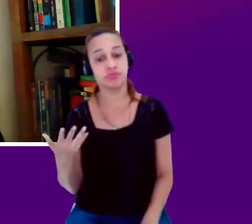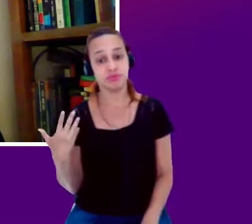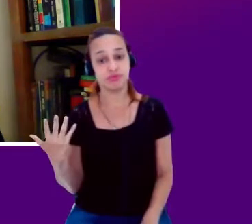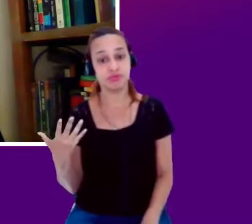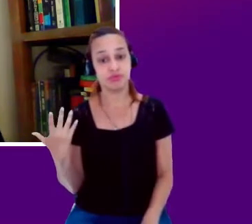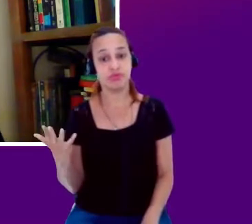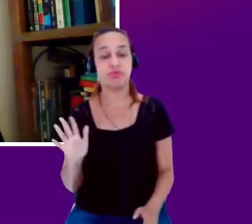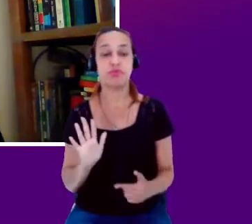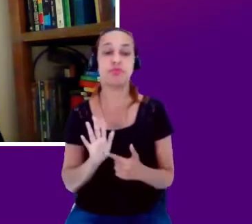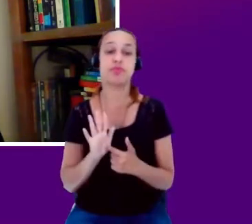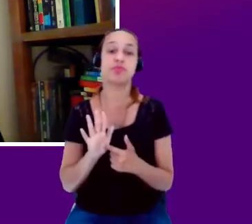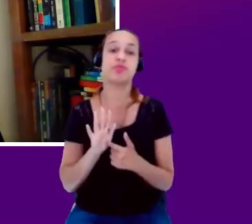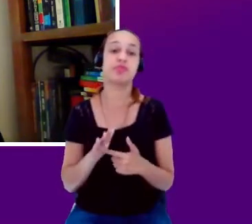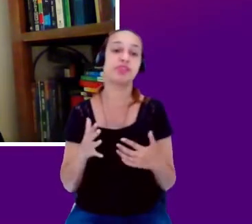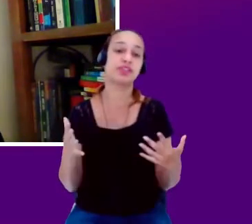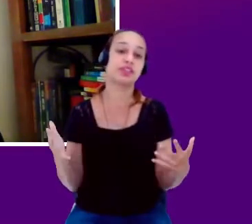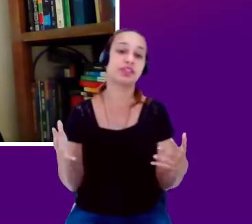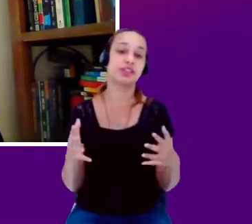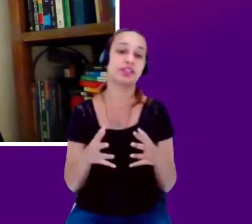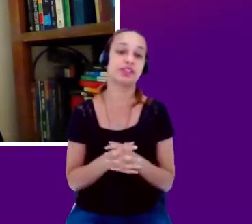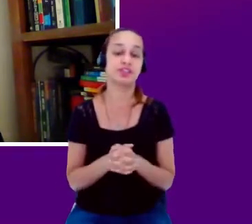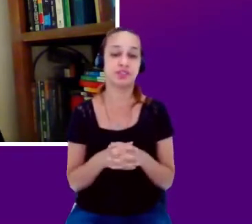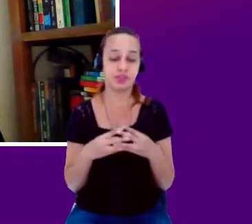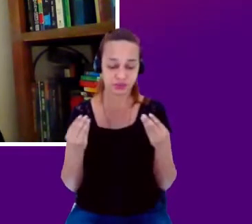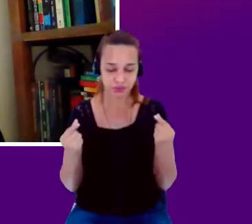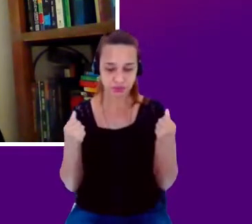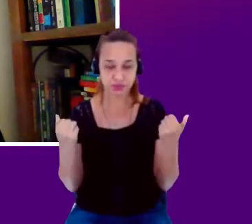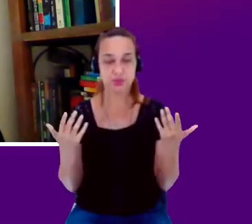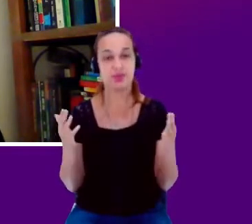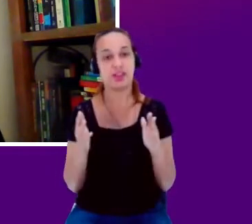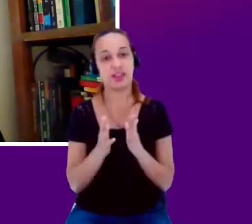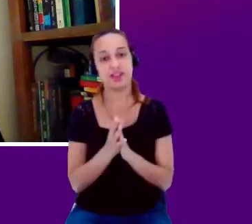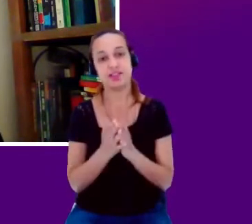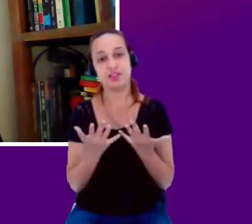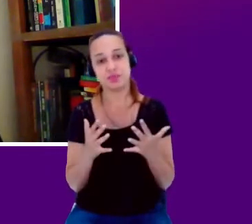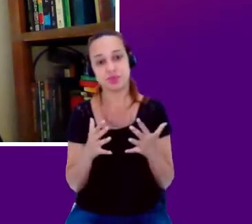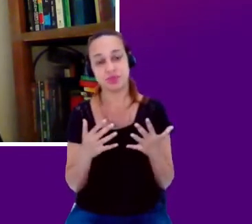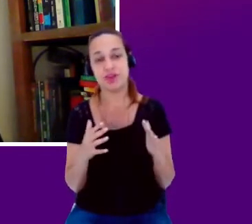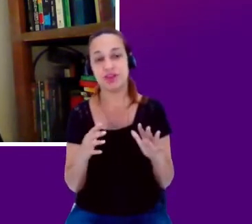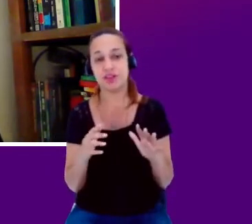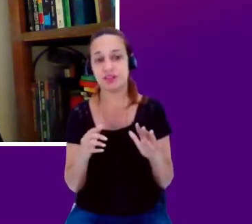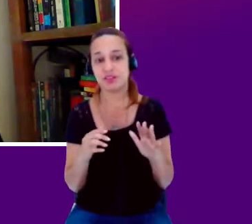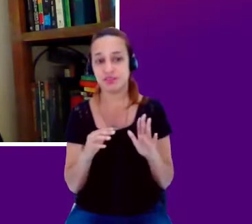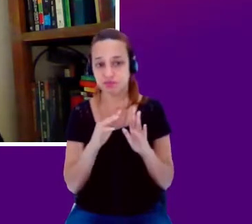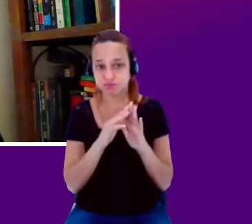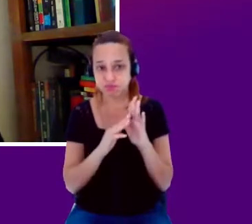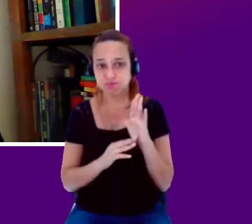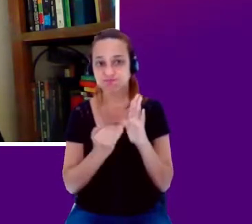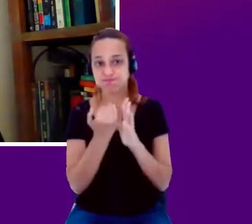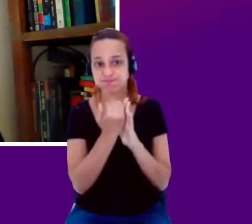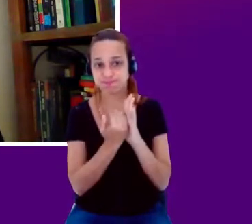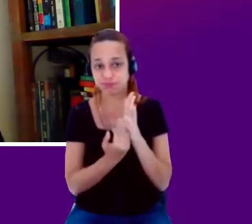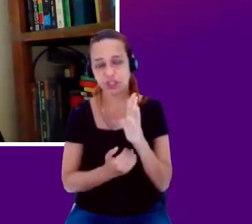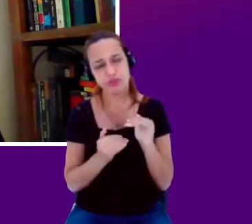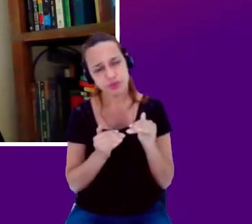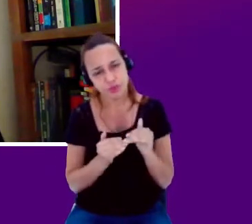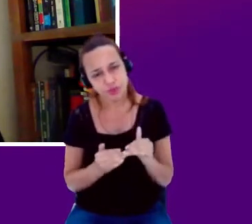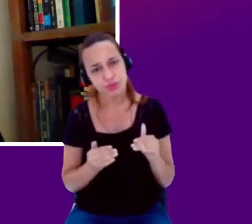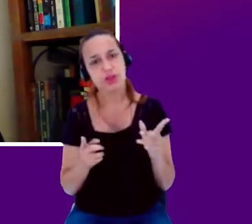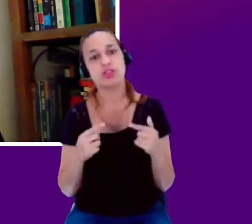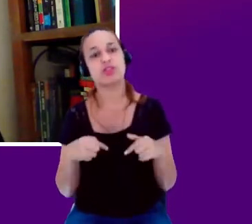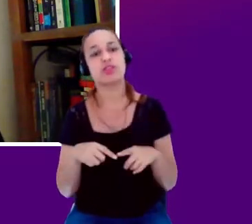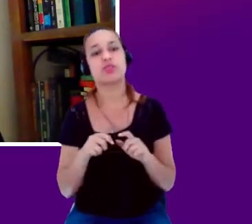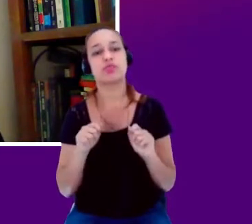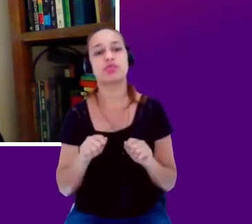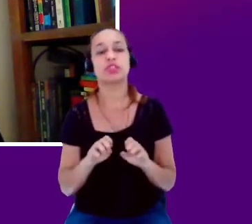dado ainda um meio passo, né, com o nosso manual, mas é um começo realmente para que a gente possa